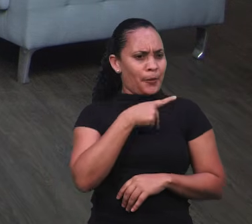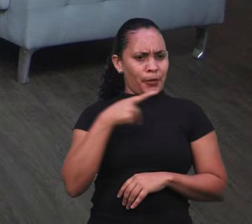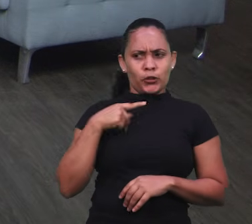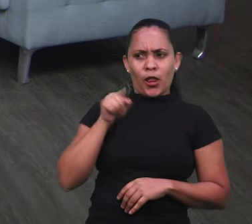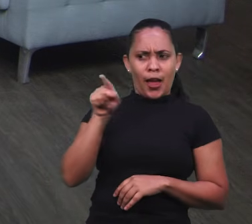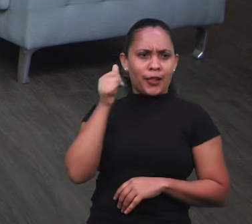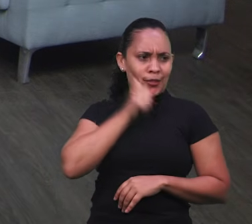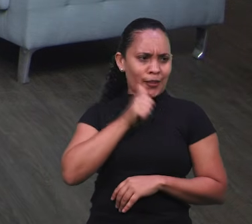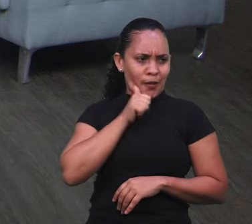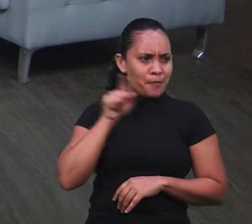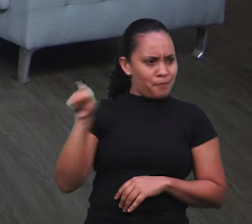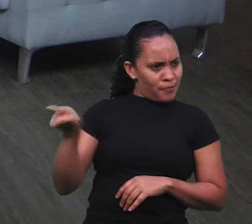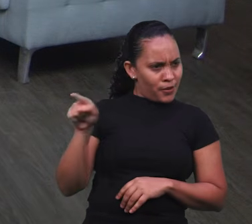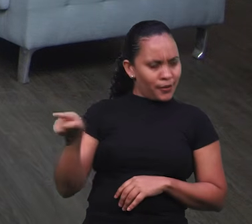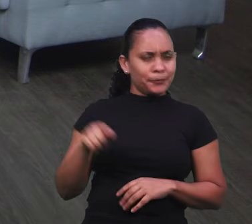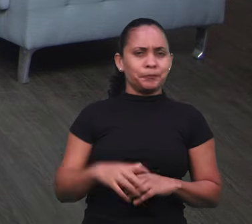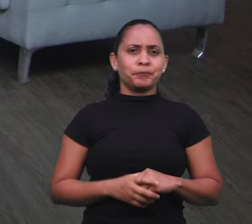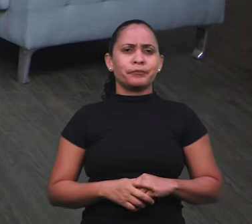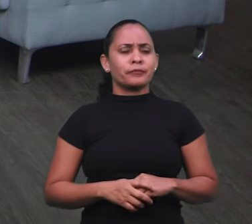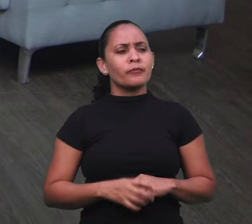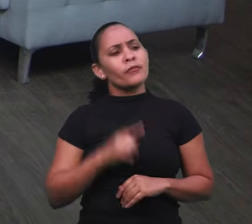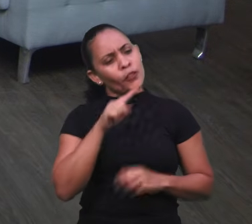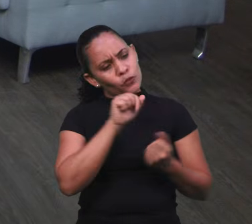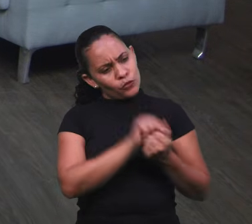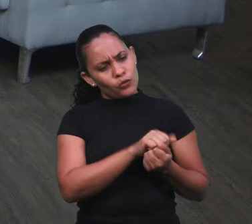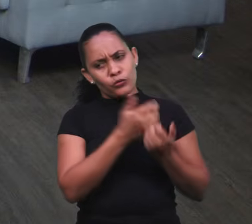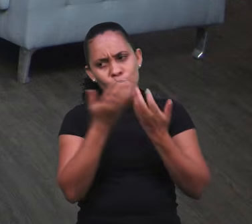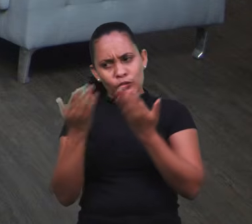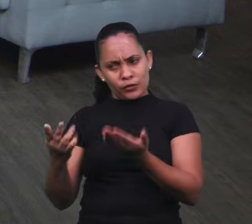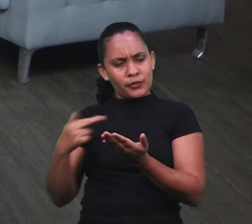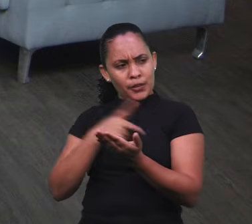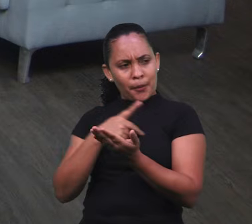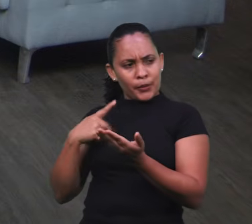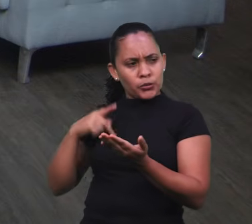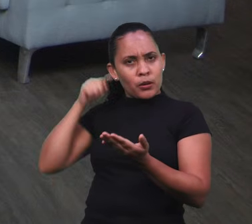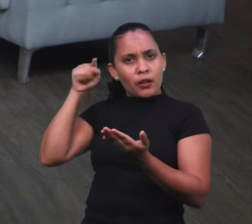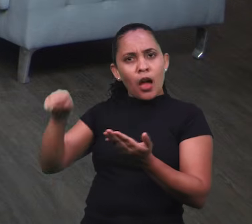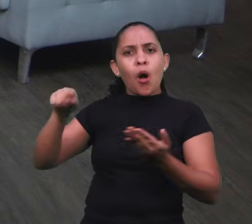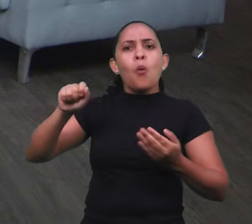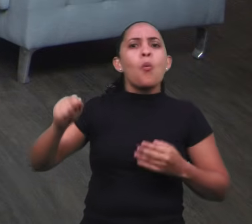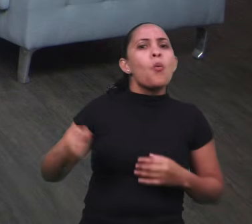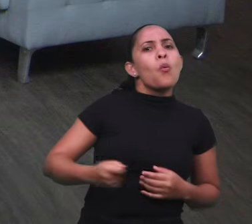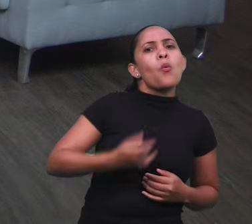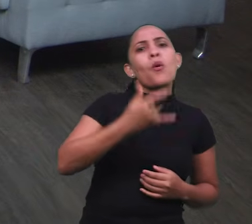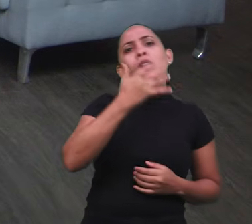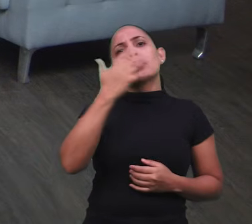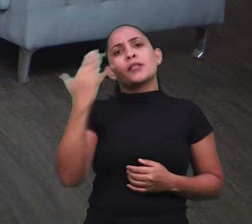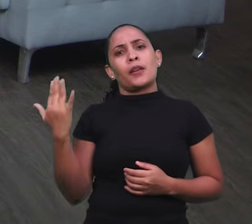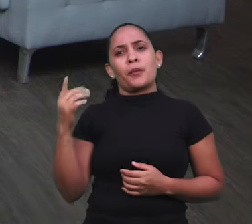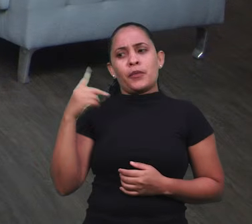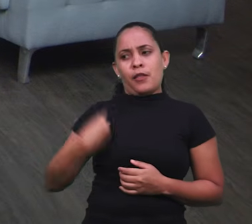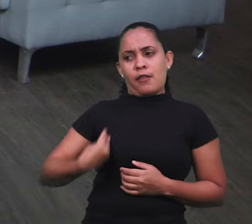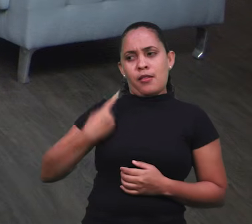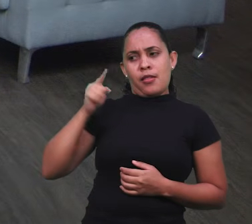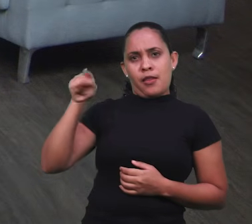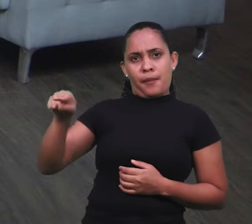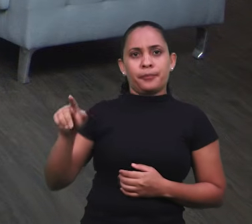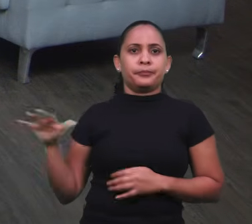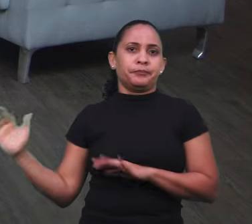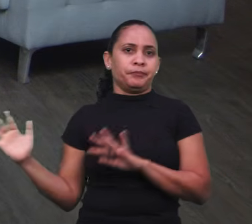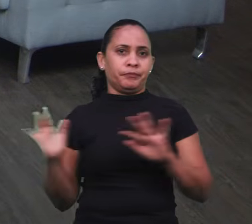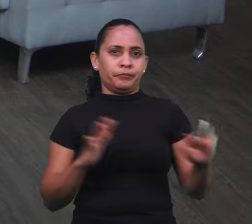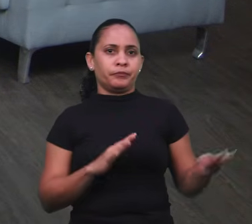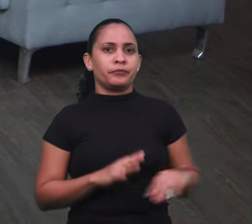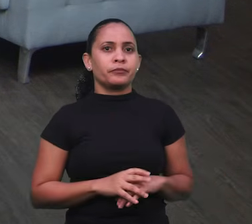é ovelha lá da igreja de Campo Grande 5, onde o senhor está hoje lá pastoreando. Há quanto tempo que o senhor está lá,